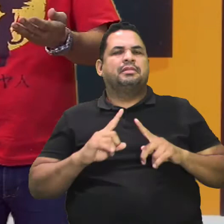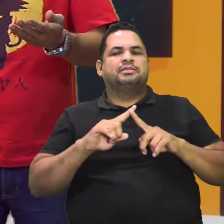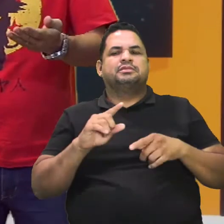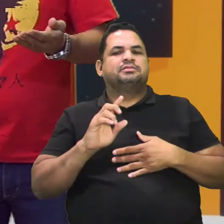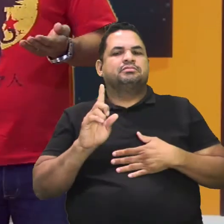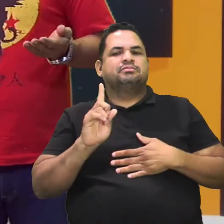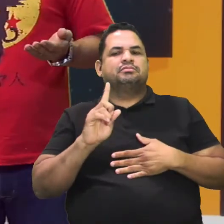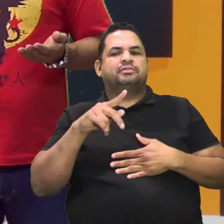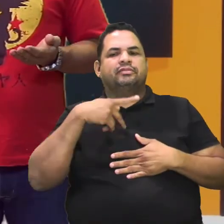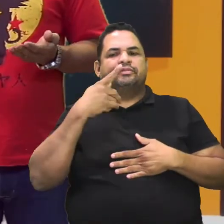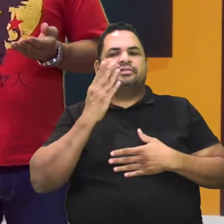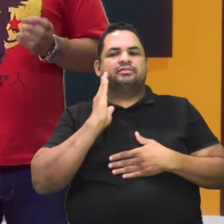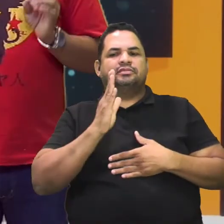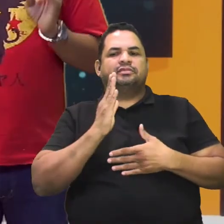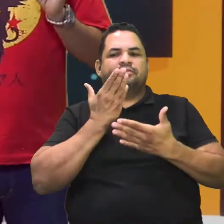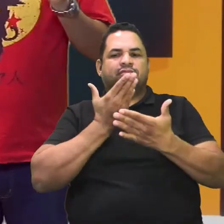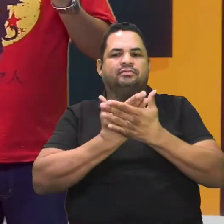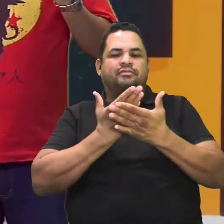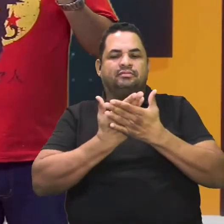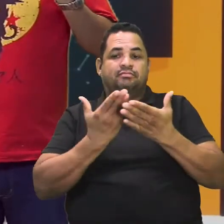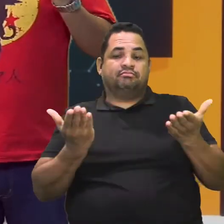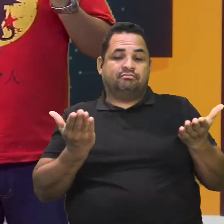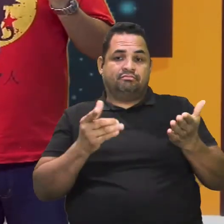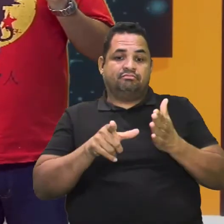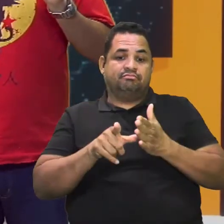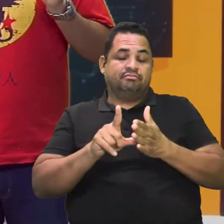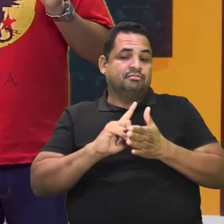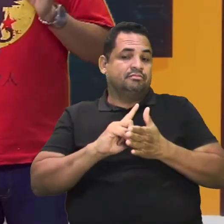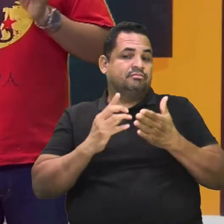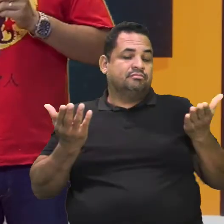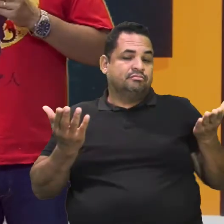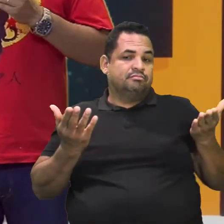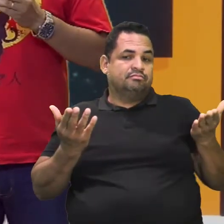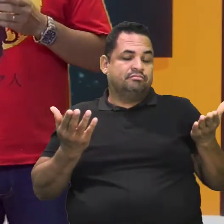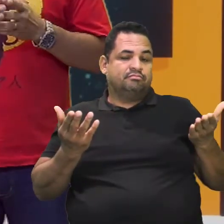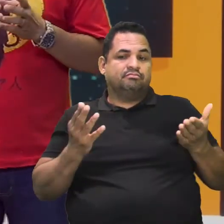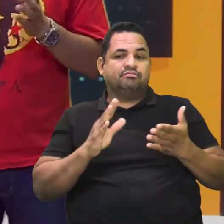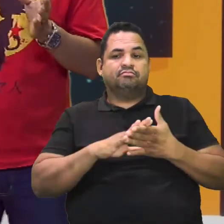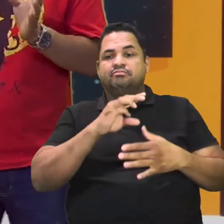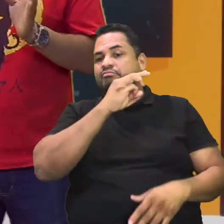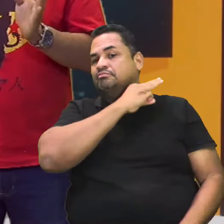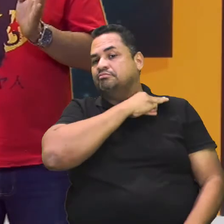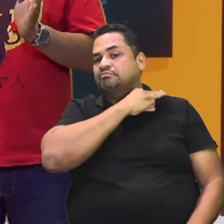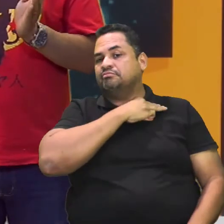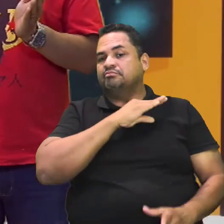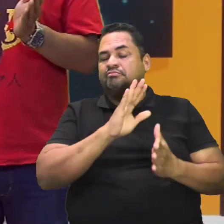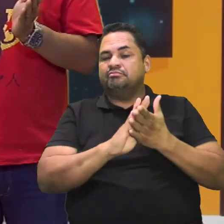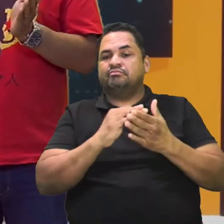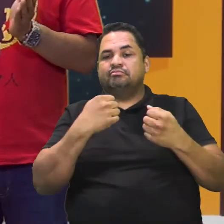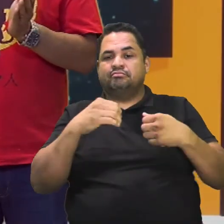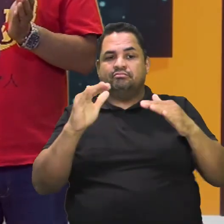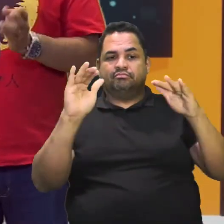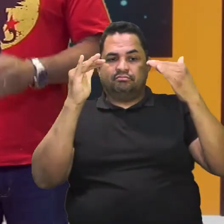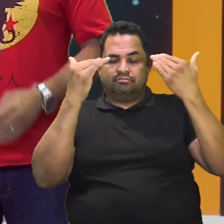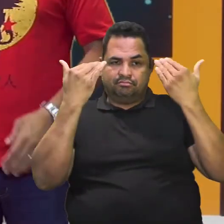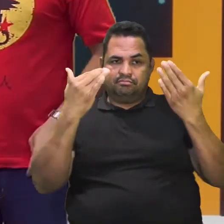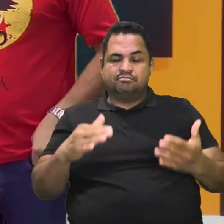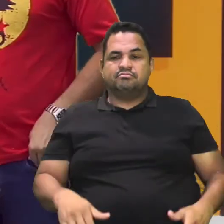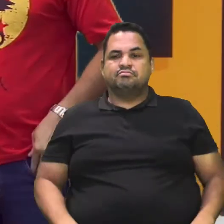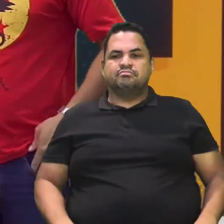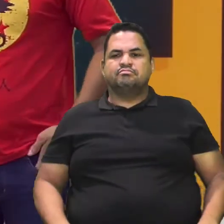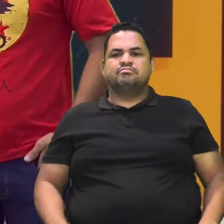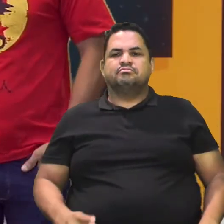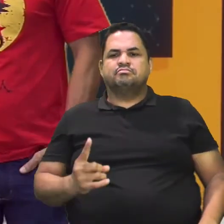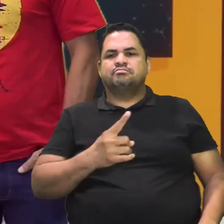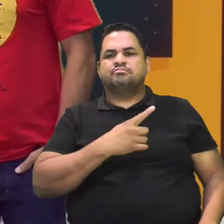falar. Já foi estudado. Se já foi estudado, terceiro ano tem que estar atento. Né? Nós